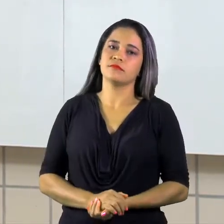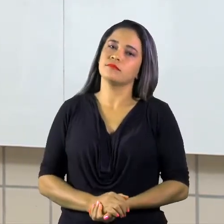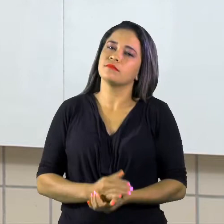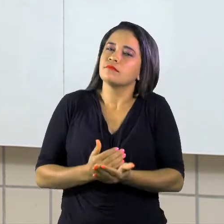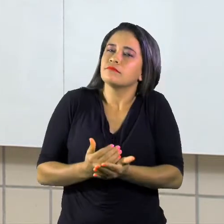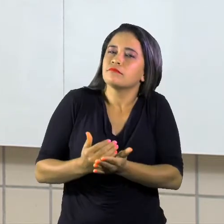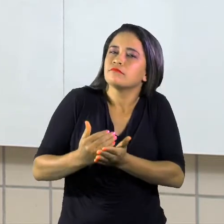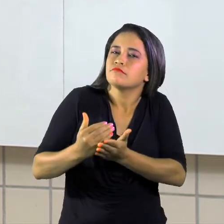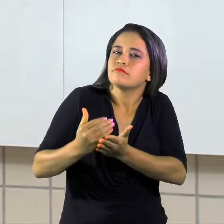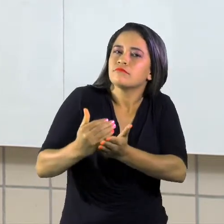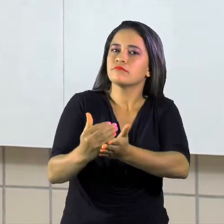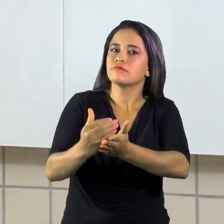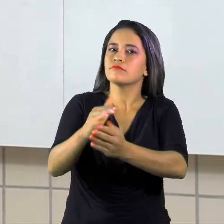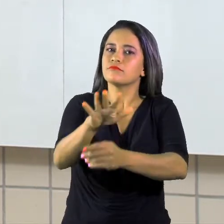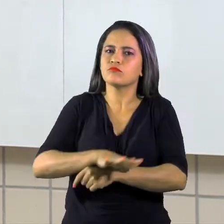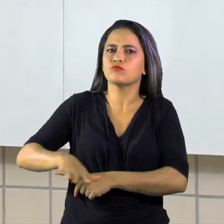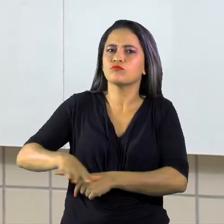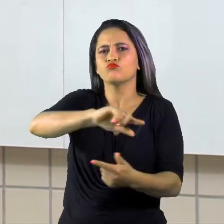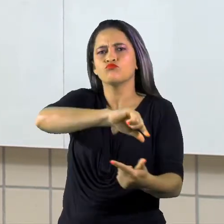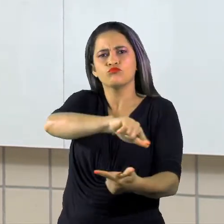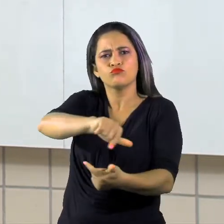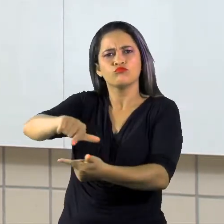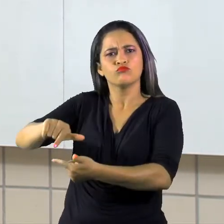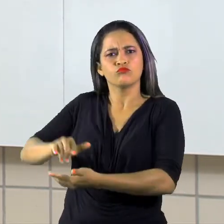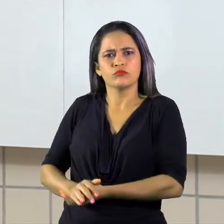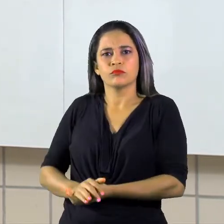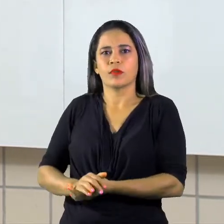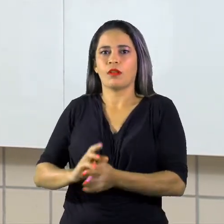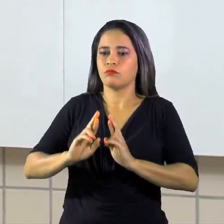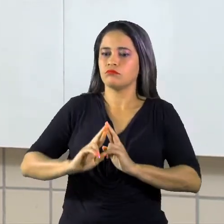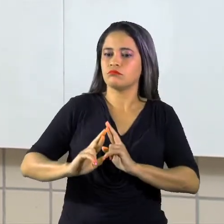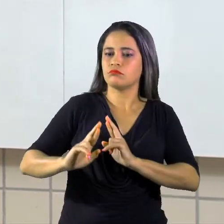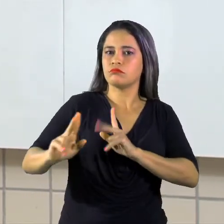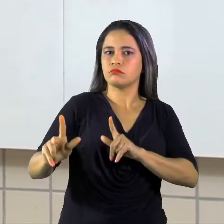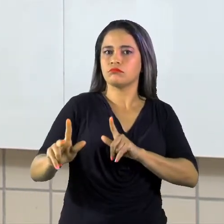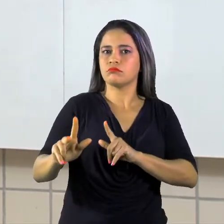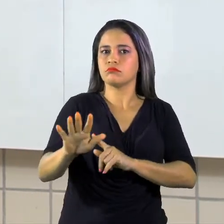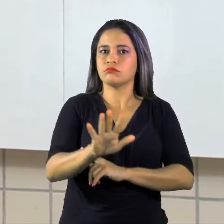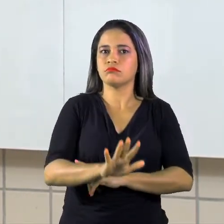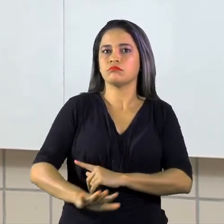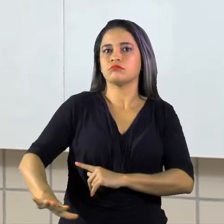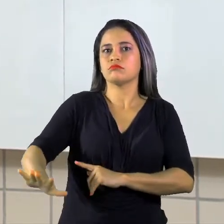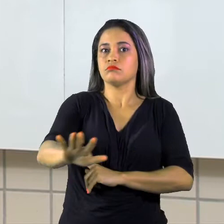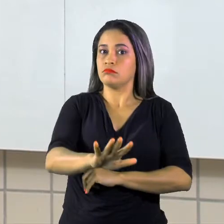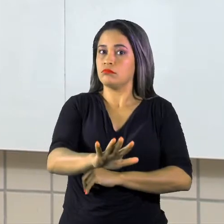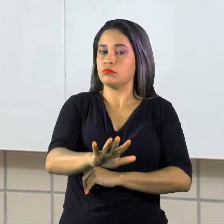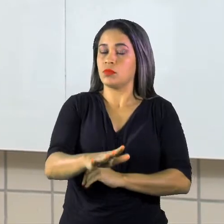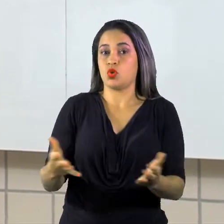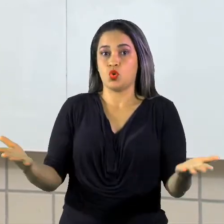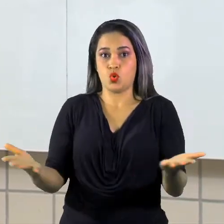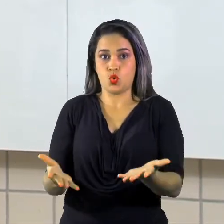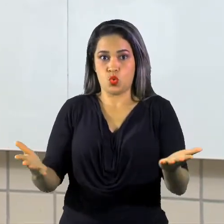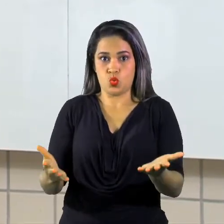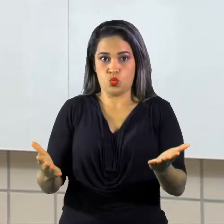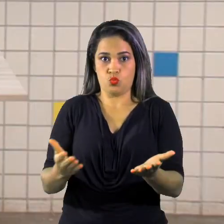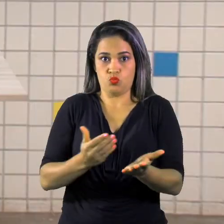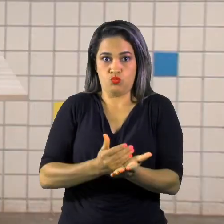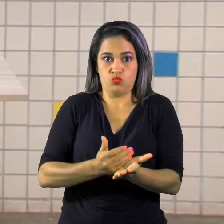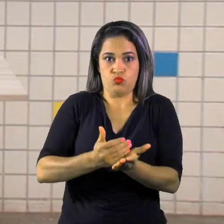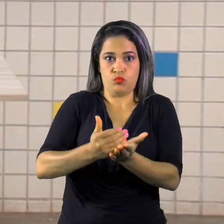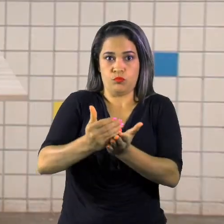continuando falando do espaço geográfico, das desigualdades sociais no espaço geográfico, só que hoje a partir